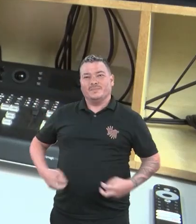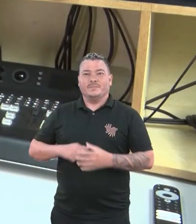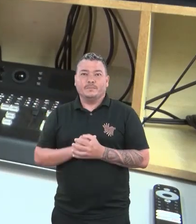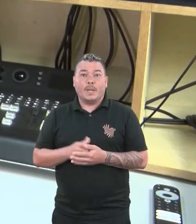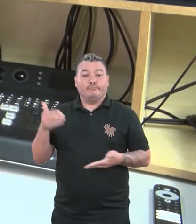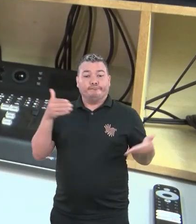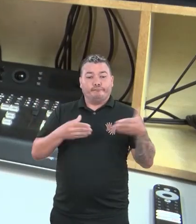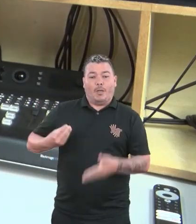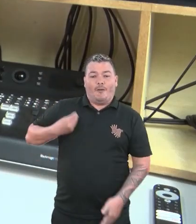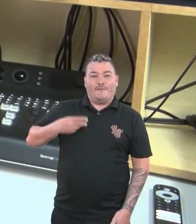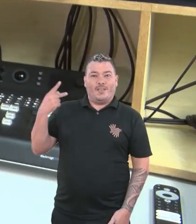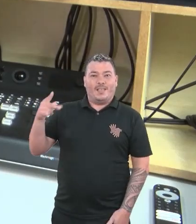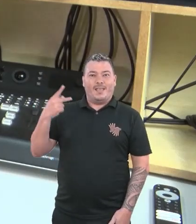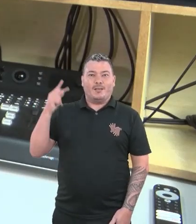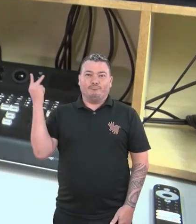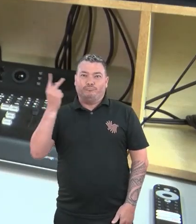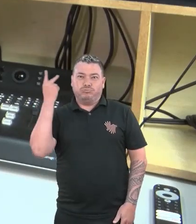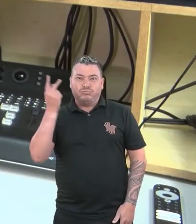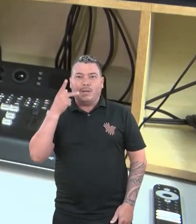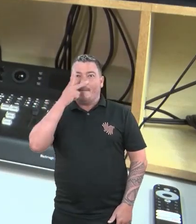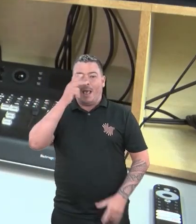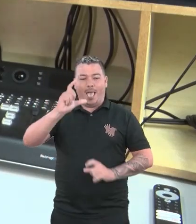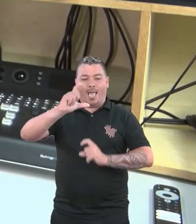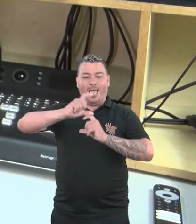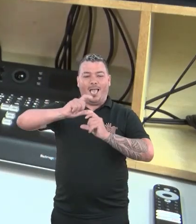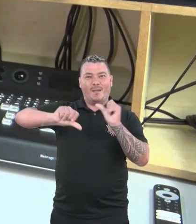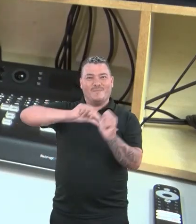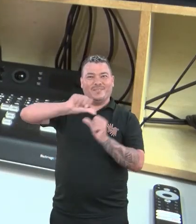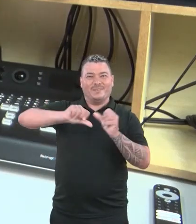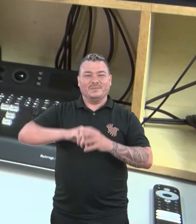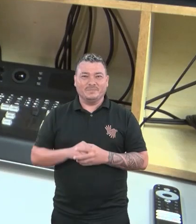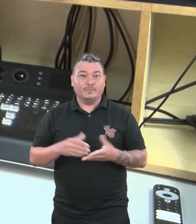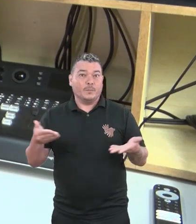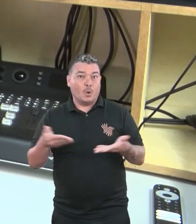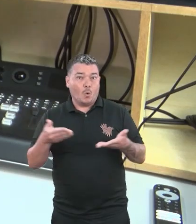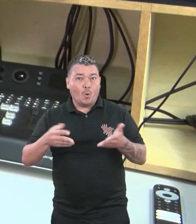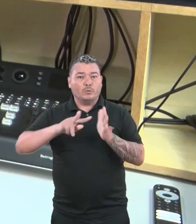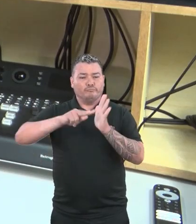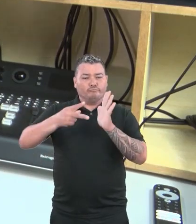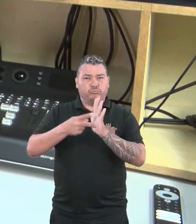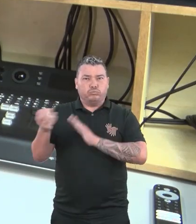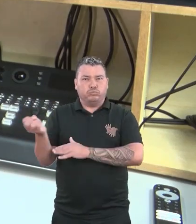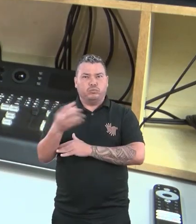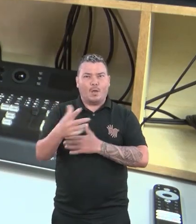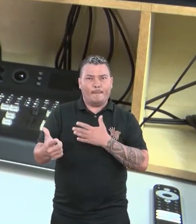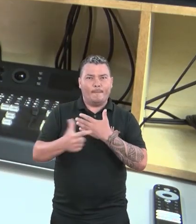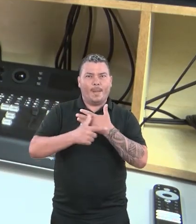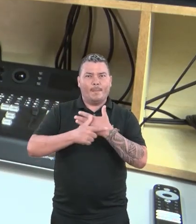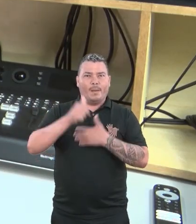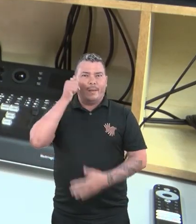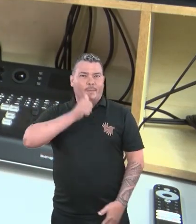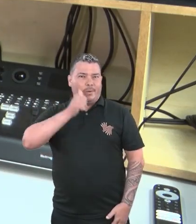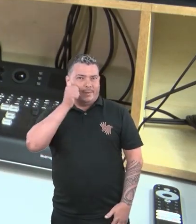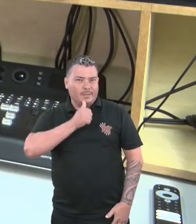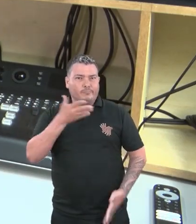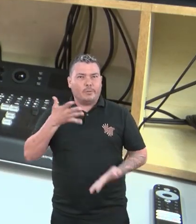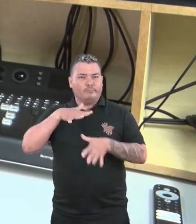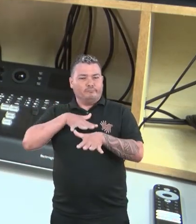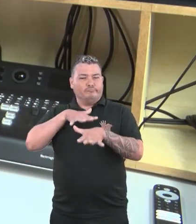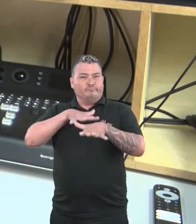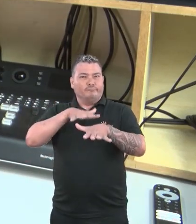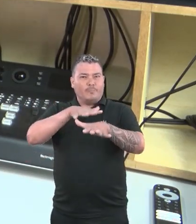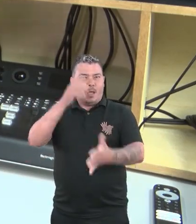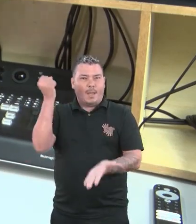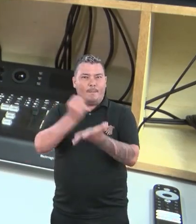Maria Bonita e Sila no sertão viraram história em quadrinhos. A ideia é ressignificar o protagonismo das mulheres